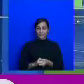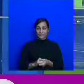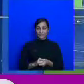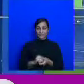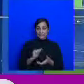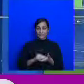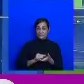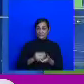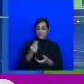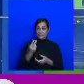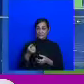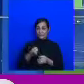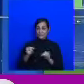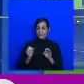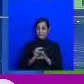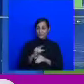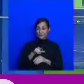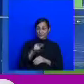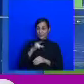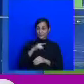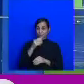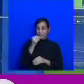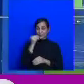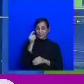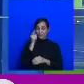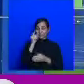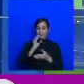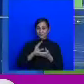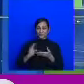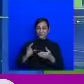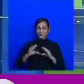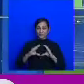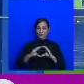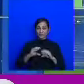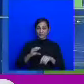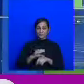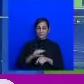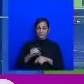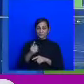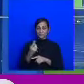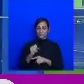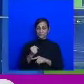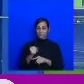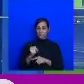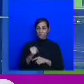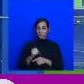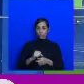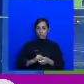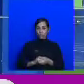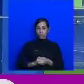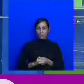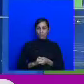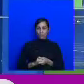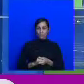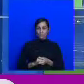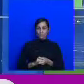Ainda faltam 2 números, você tem chances. Bola cinza, 18. Cinza, número 18.